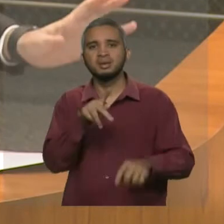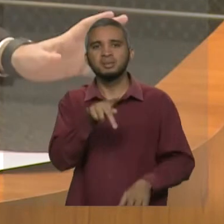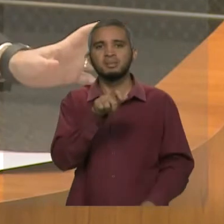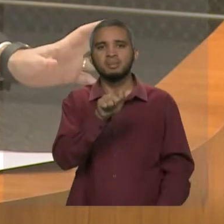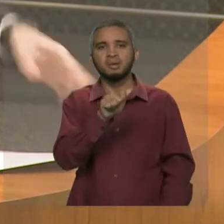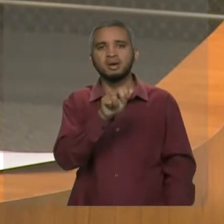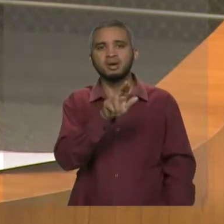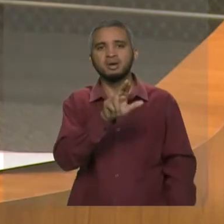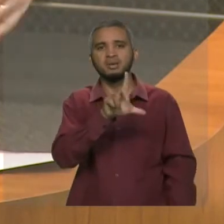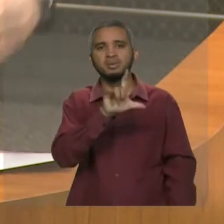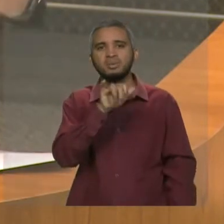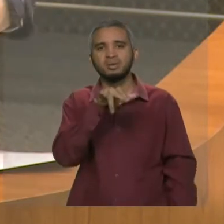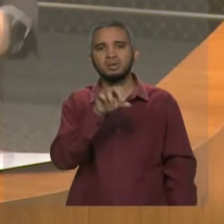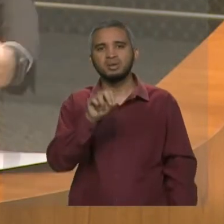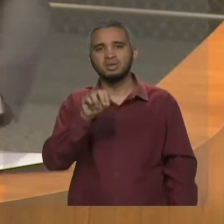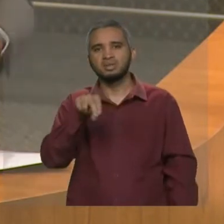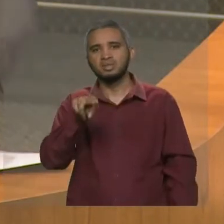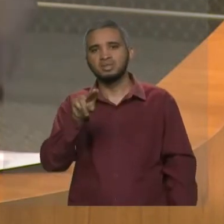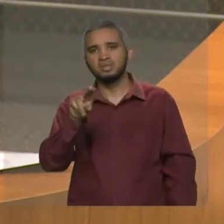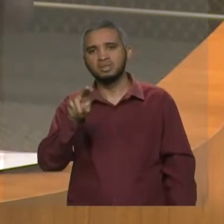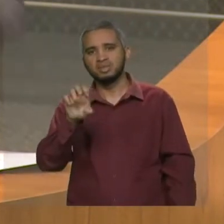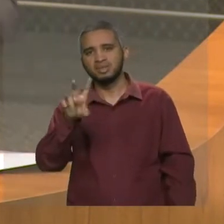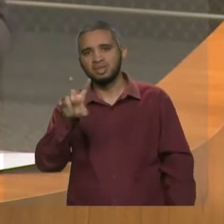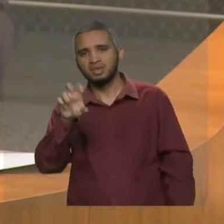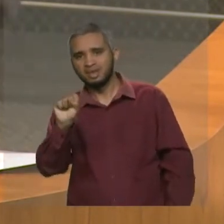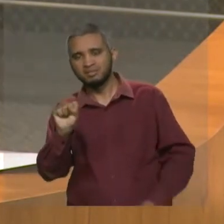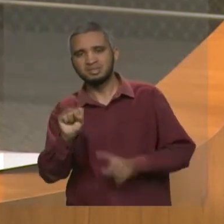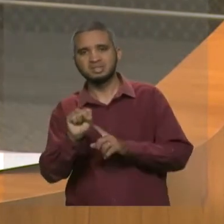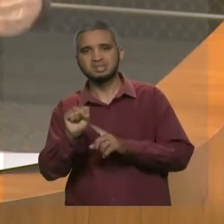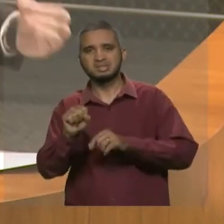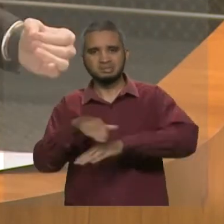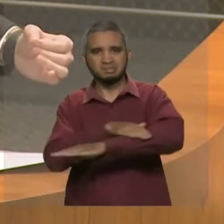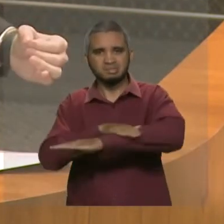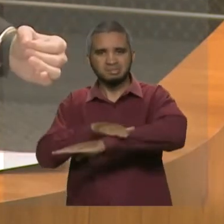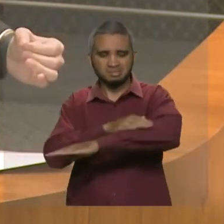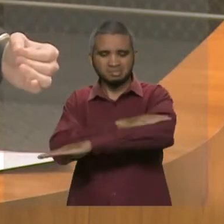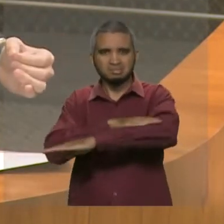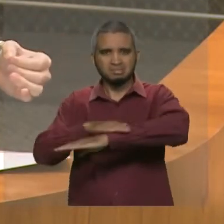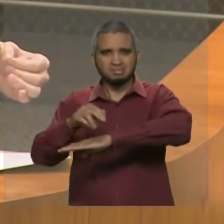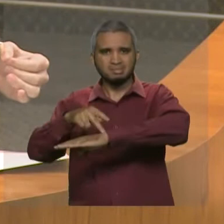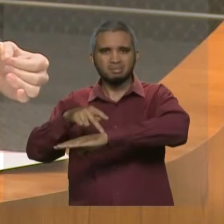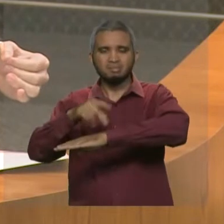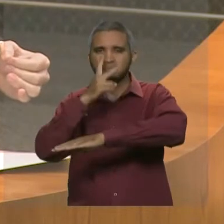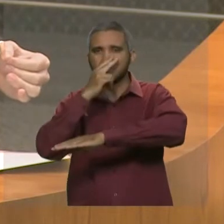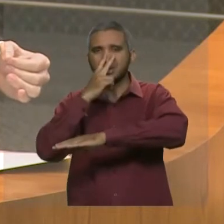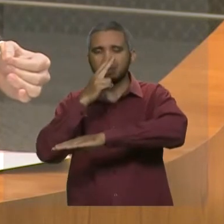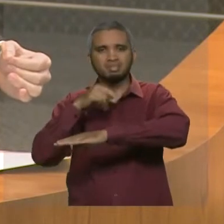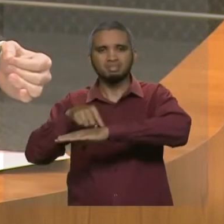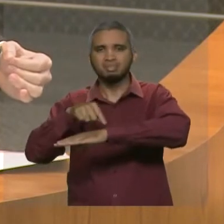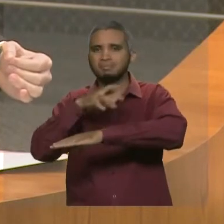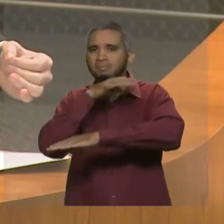obra que ele fez, eleitoreira, de asfalto vagabundo, que não serve para nada.